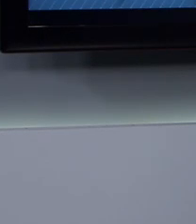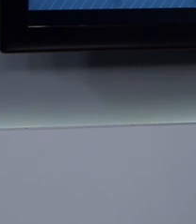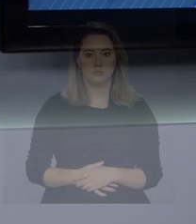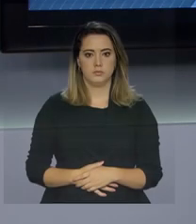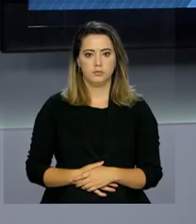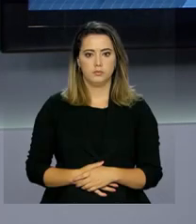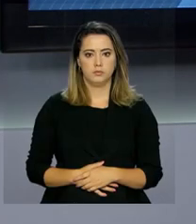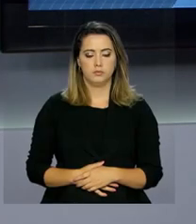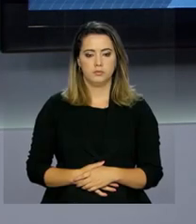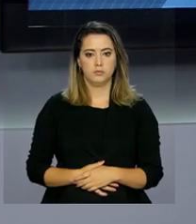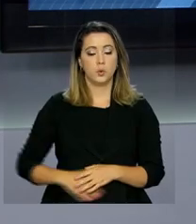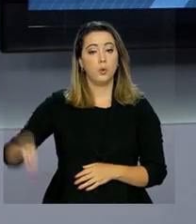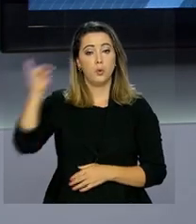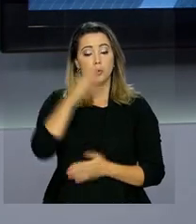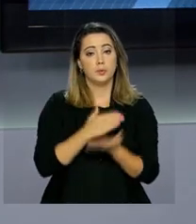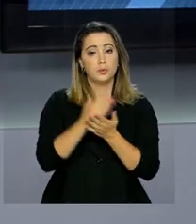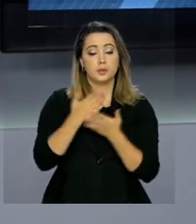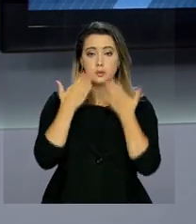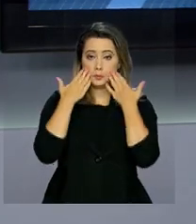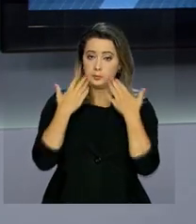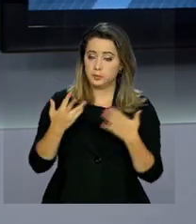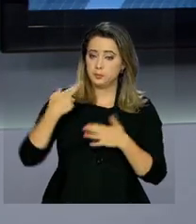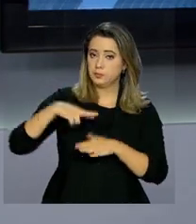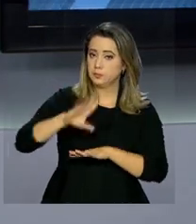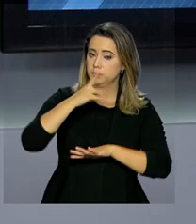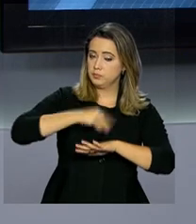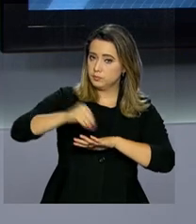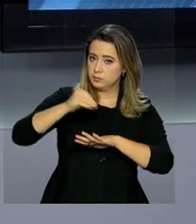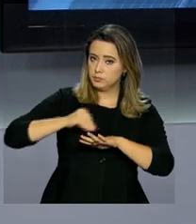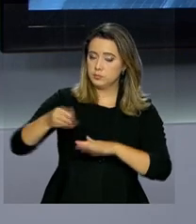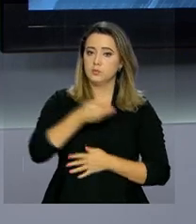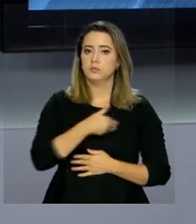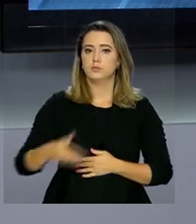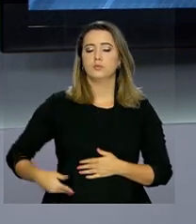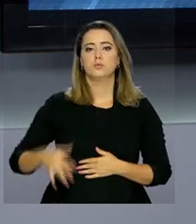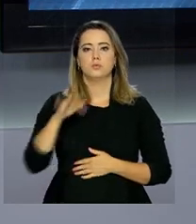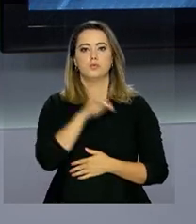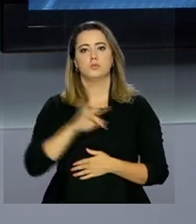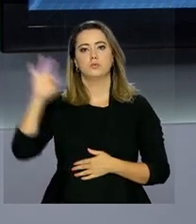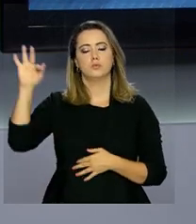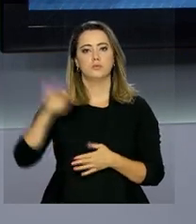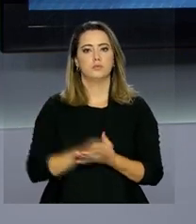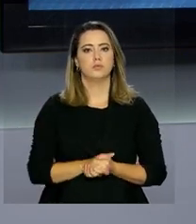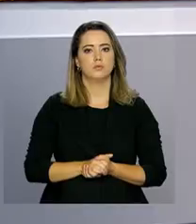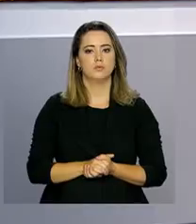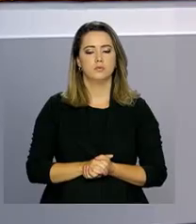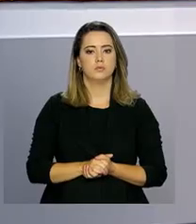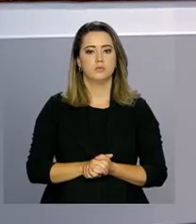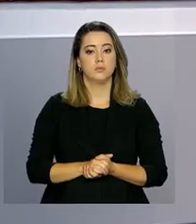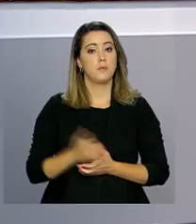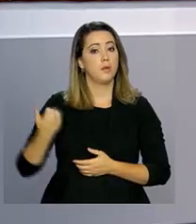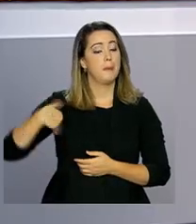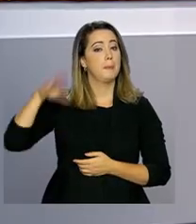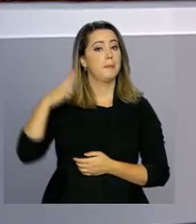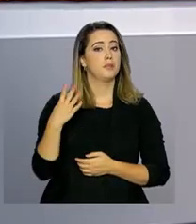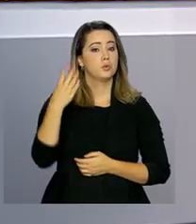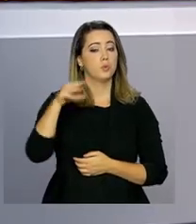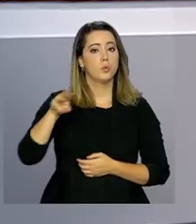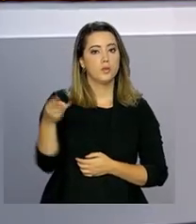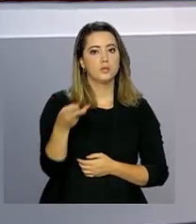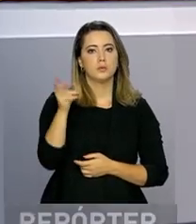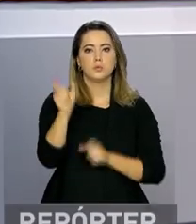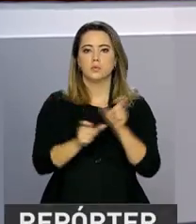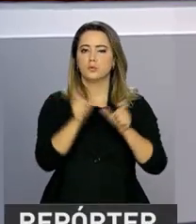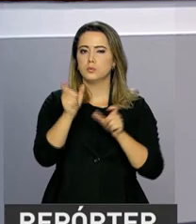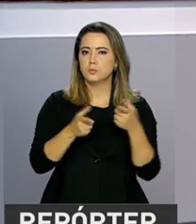olá começa agora mais uma edição do repórter nbr com as notícias do governo federal mais de quatro milhões e